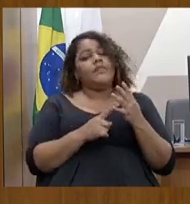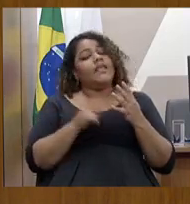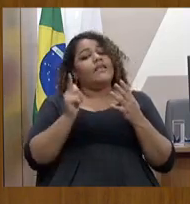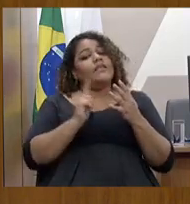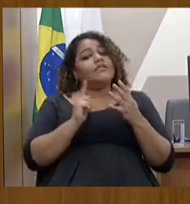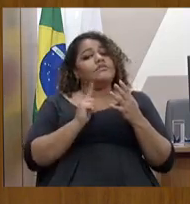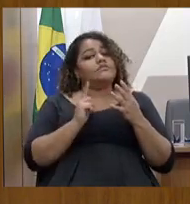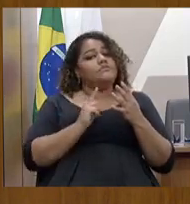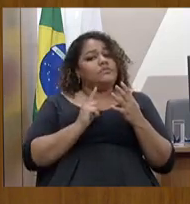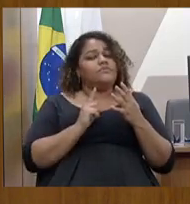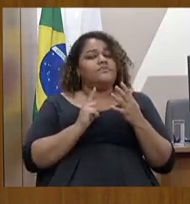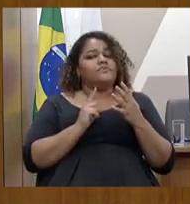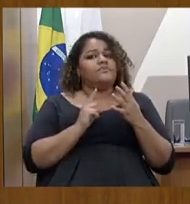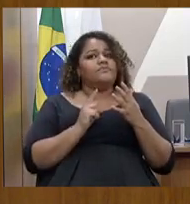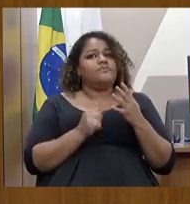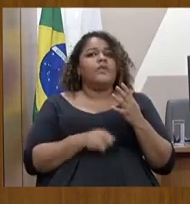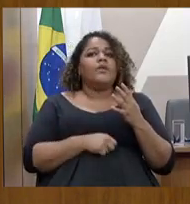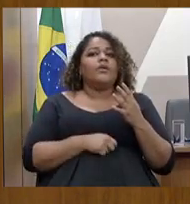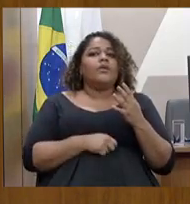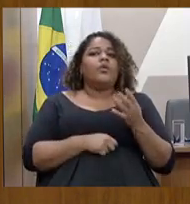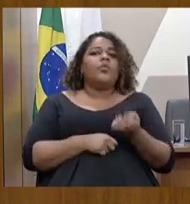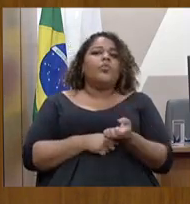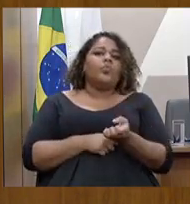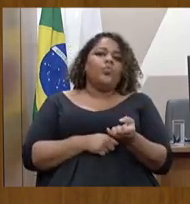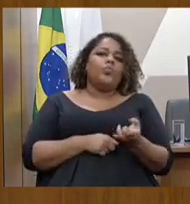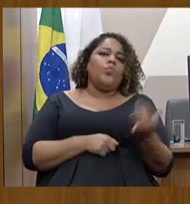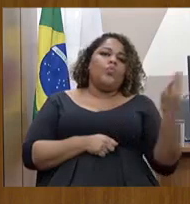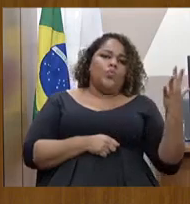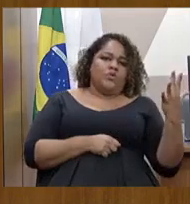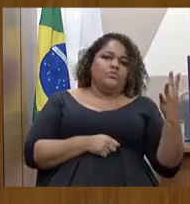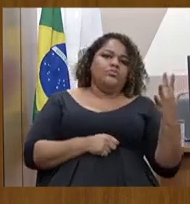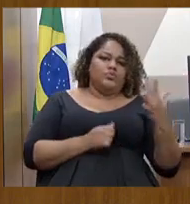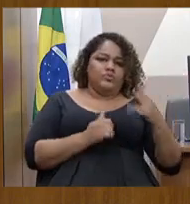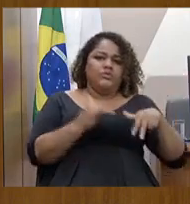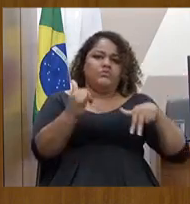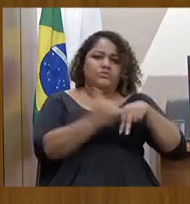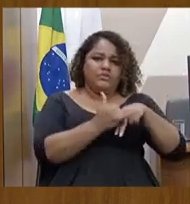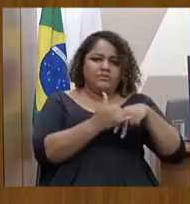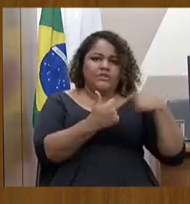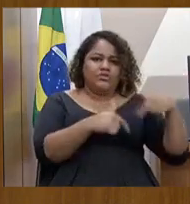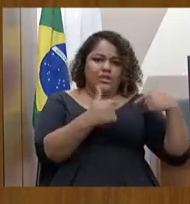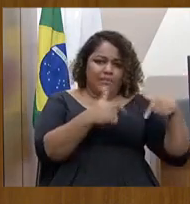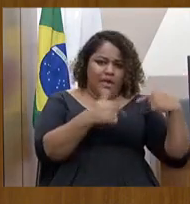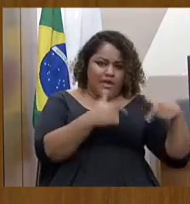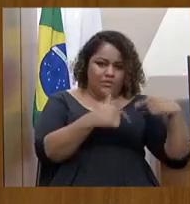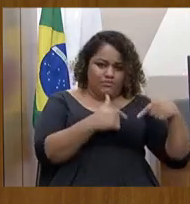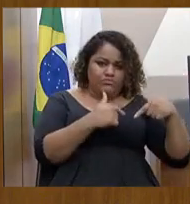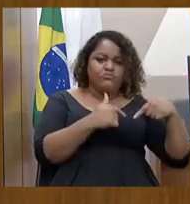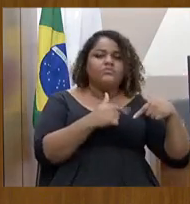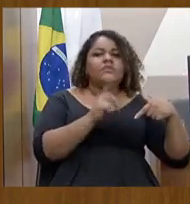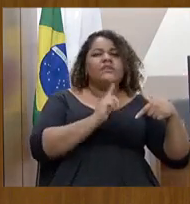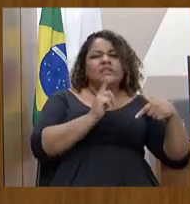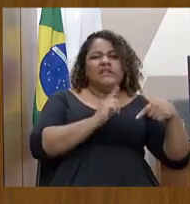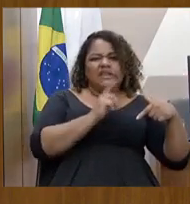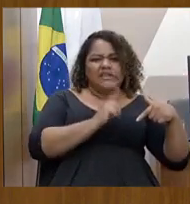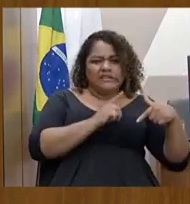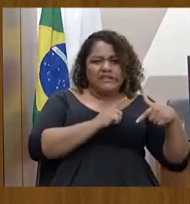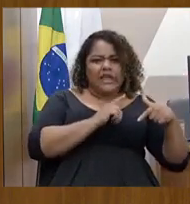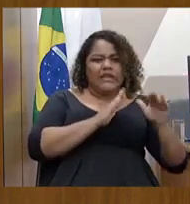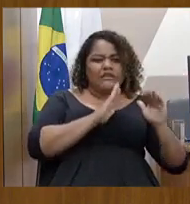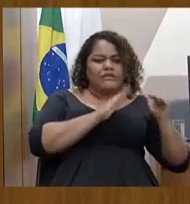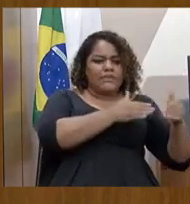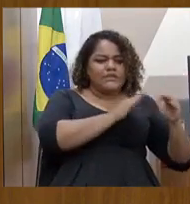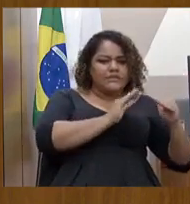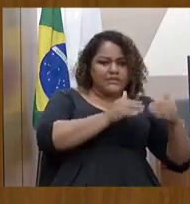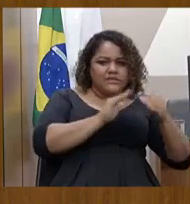do número de acidentes de trabalho e aí específico por vamos dizer por CNPJ é quando